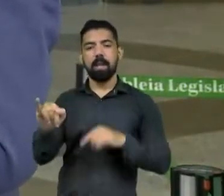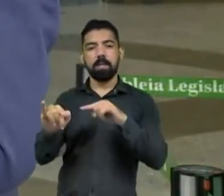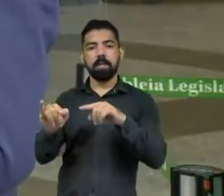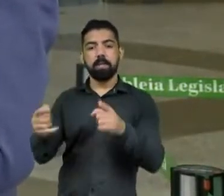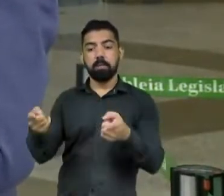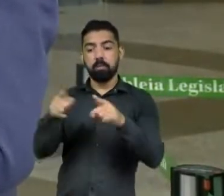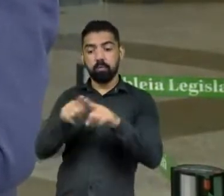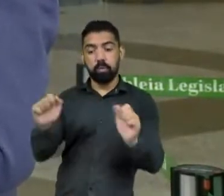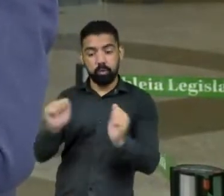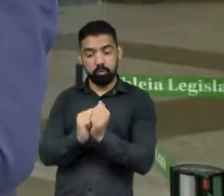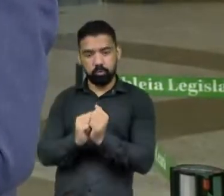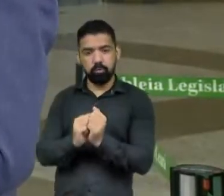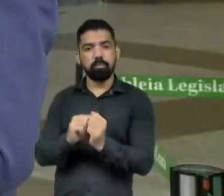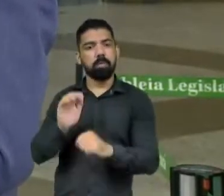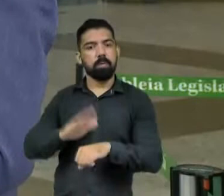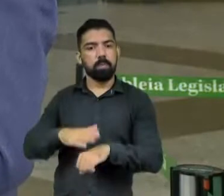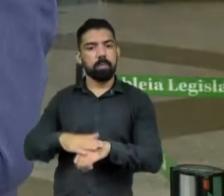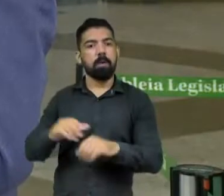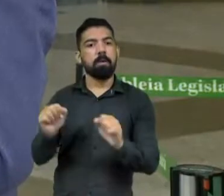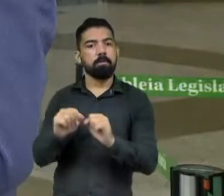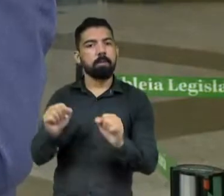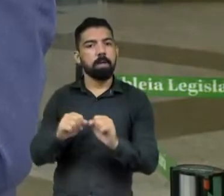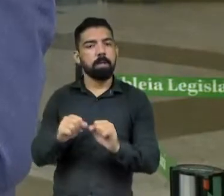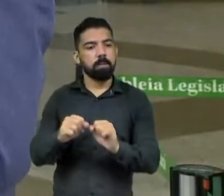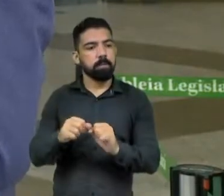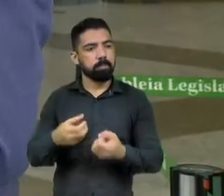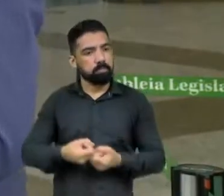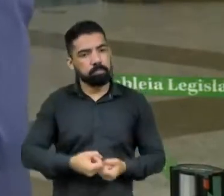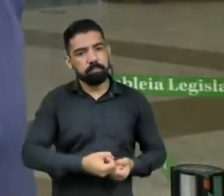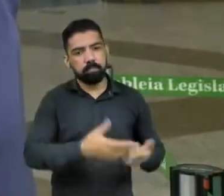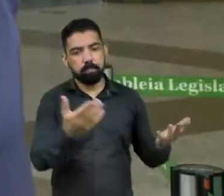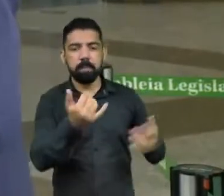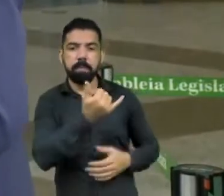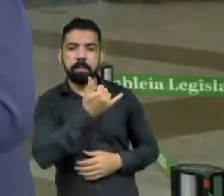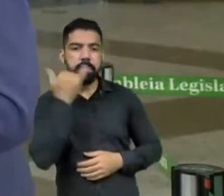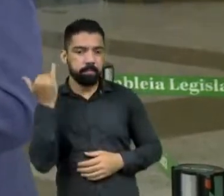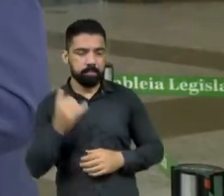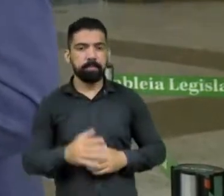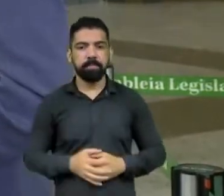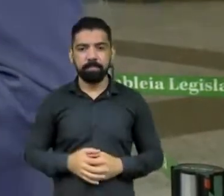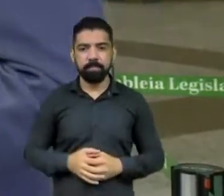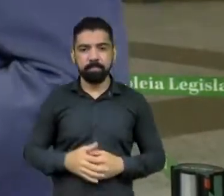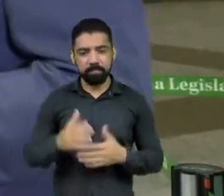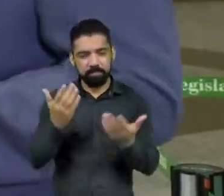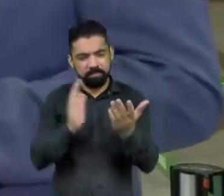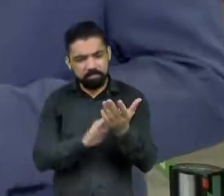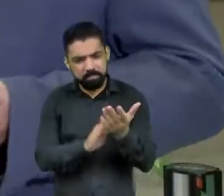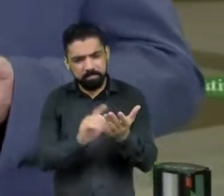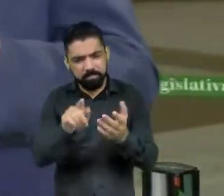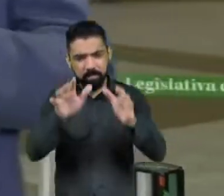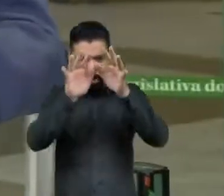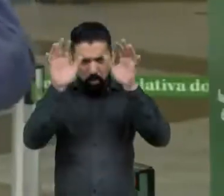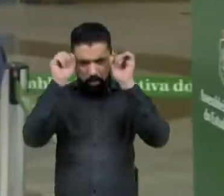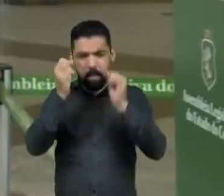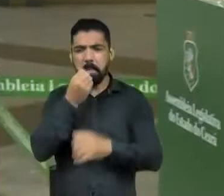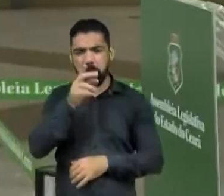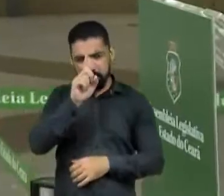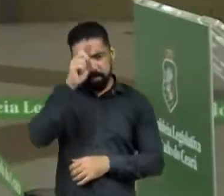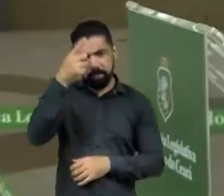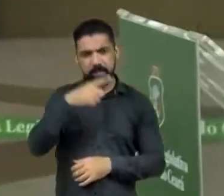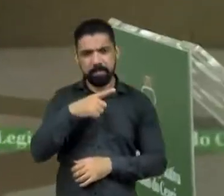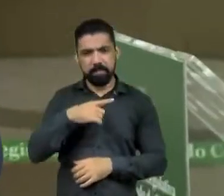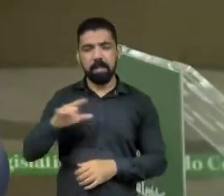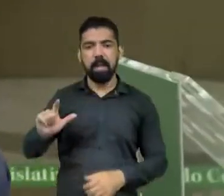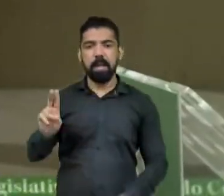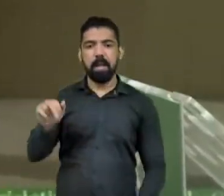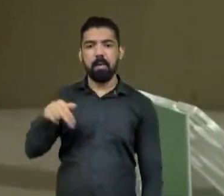essa distribuição de acordo com a demanda solicitada. Legal. Parabéns ao comitê, Luana. Obrigada. Que bela ideia. A Luana